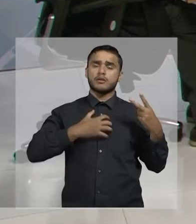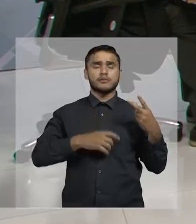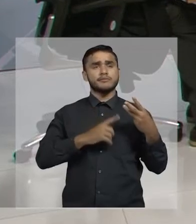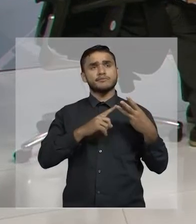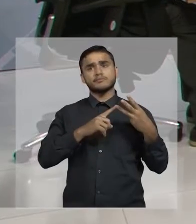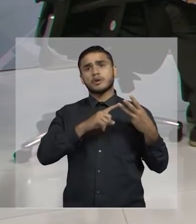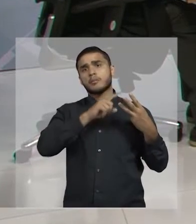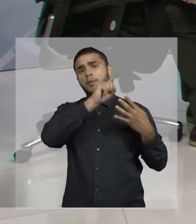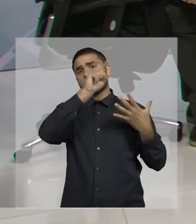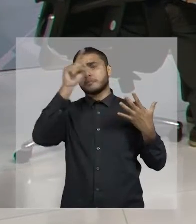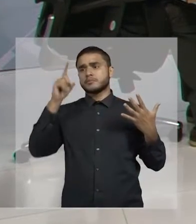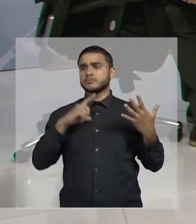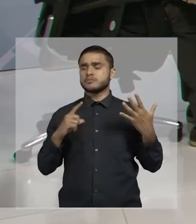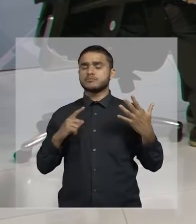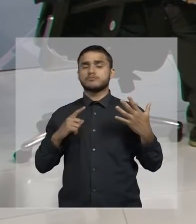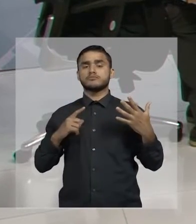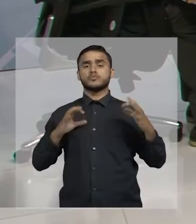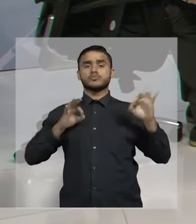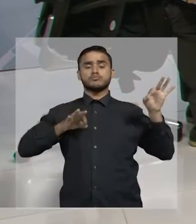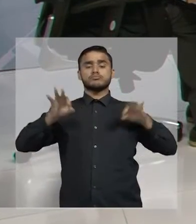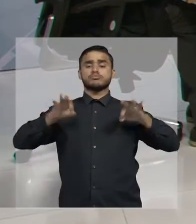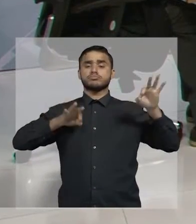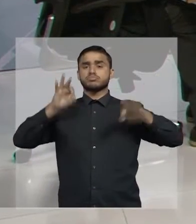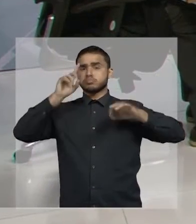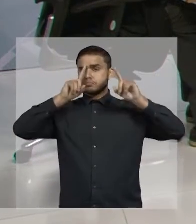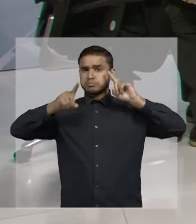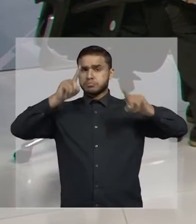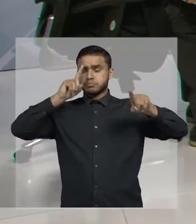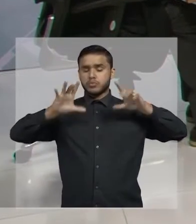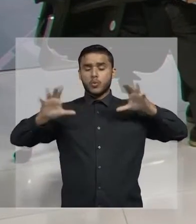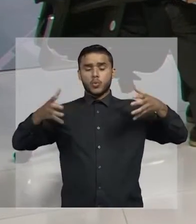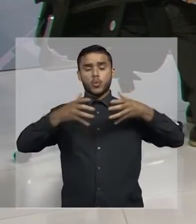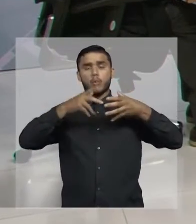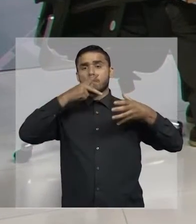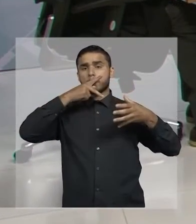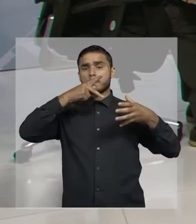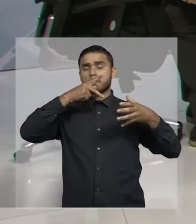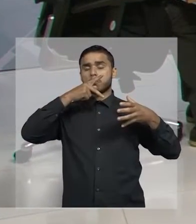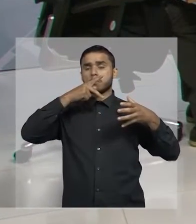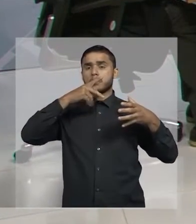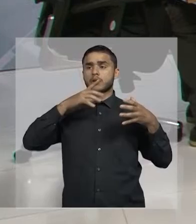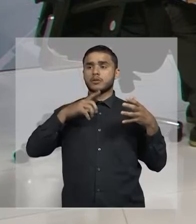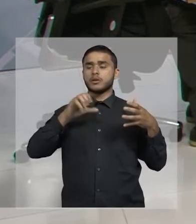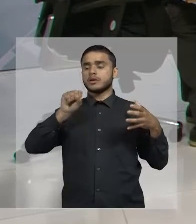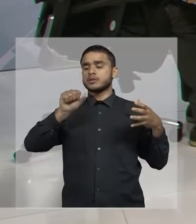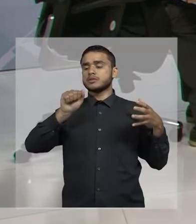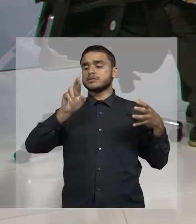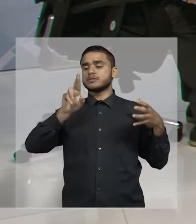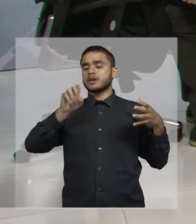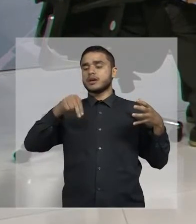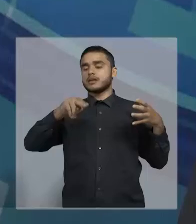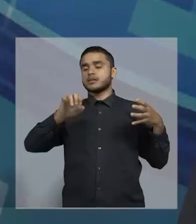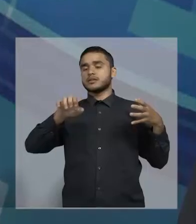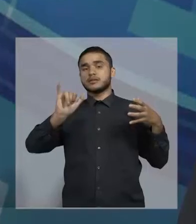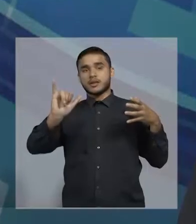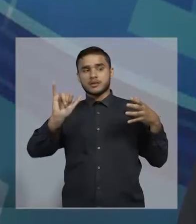um certo controle do eleitorado por certos grupos políticos, como, por exemplo, o Grupo Sarney no Maranhão. Mas no